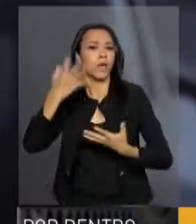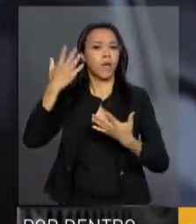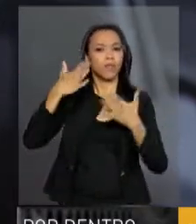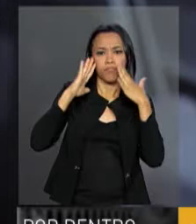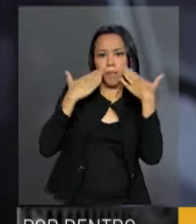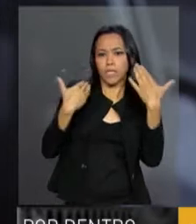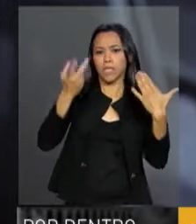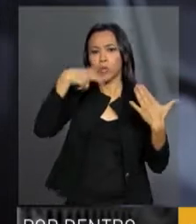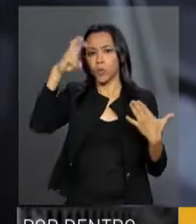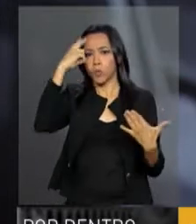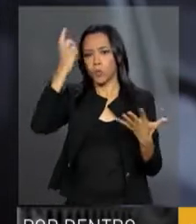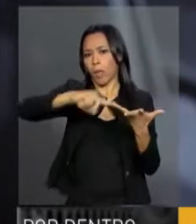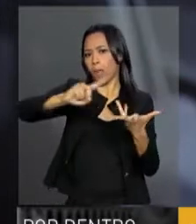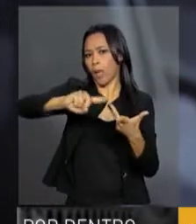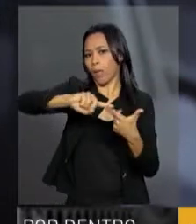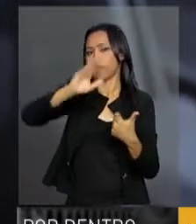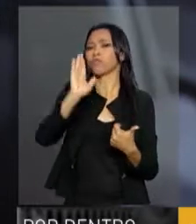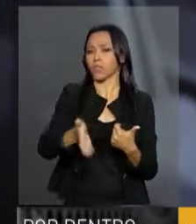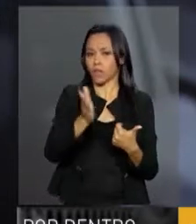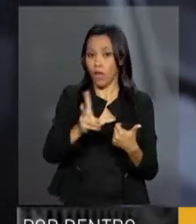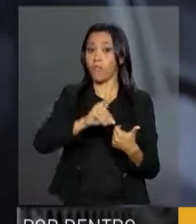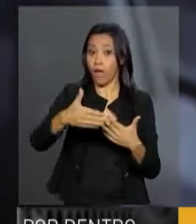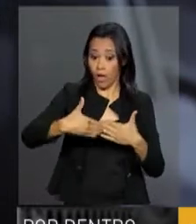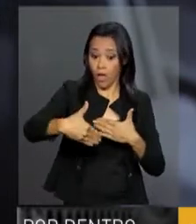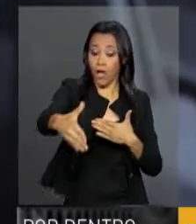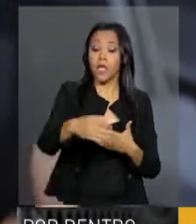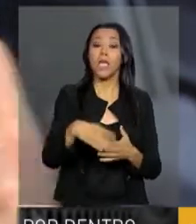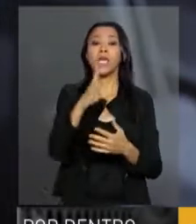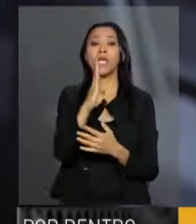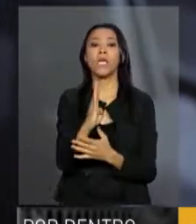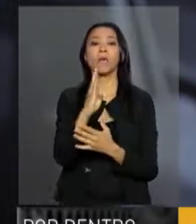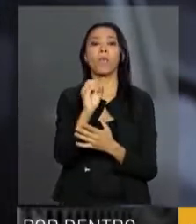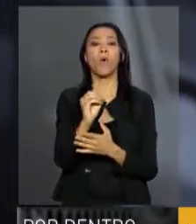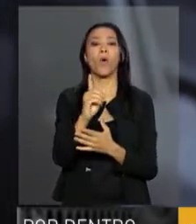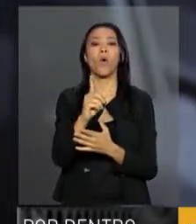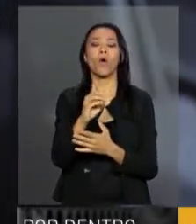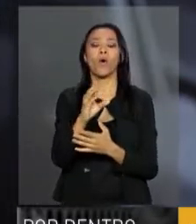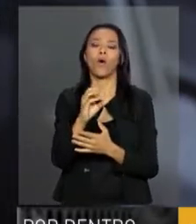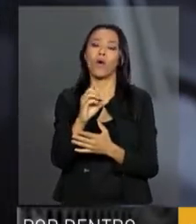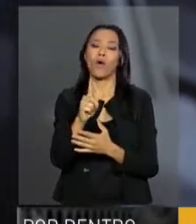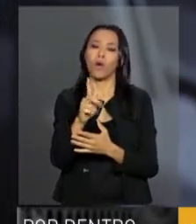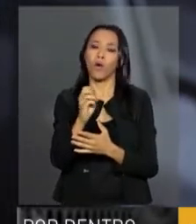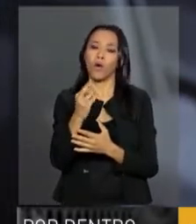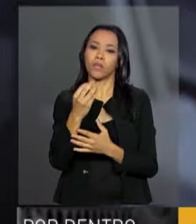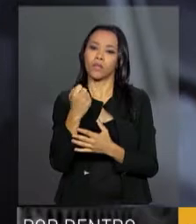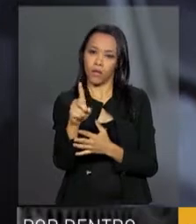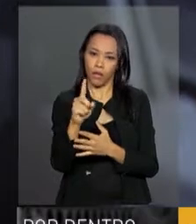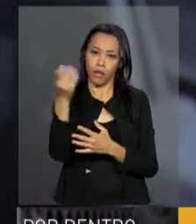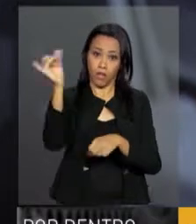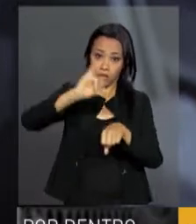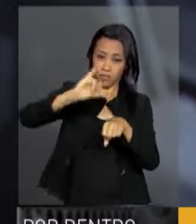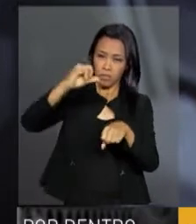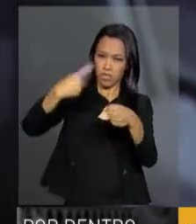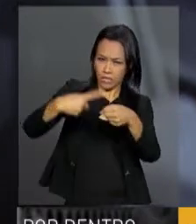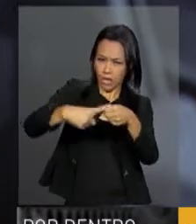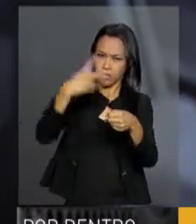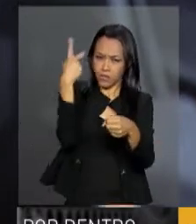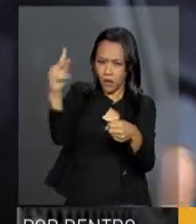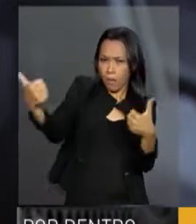brasileiras. Nessa semana, ela vai se realizar em Bogotá e Medellín. E eu acho que é uma forma da gente